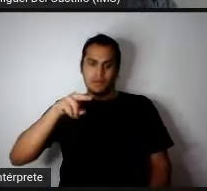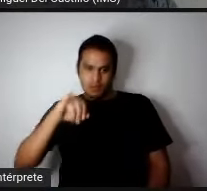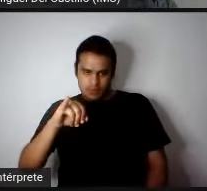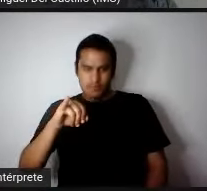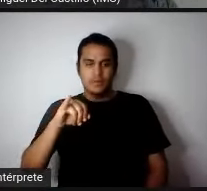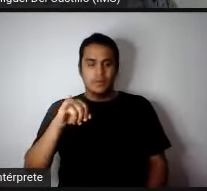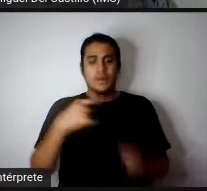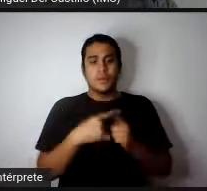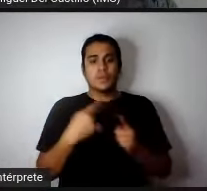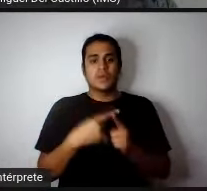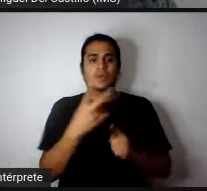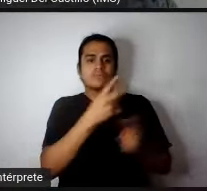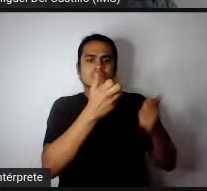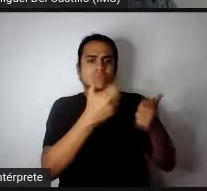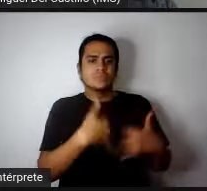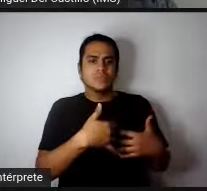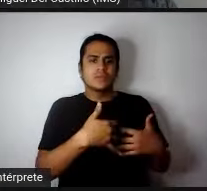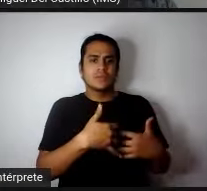coisas